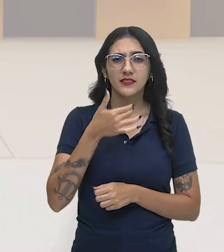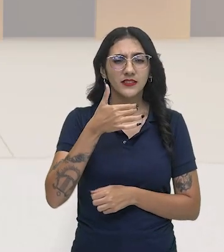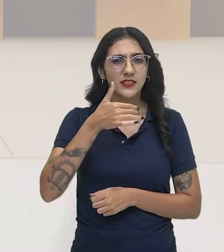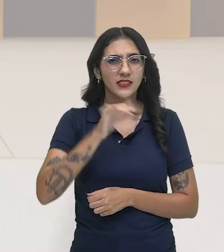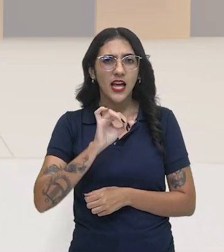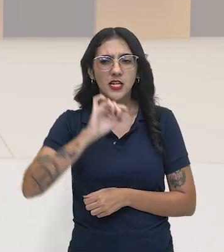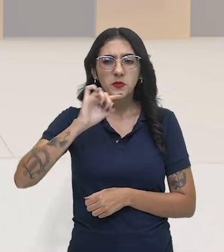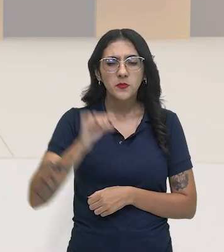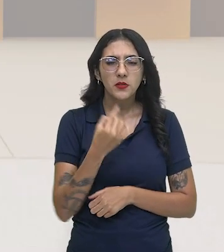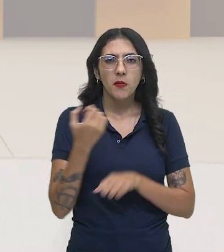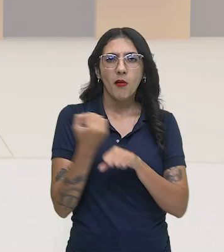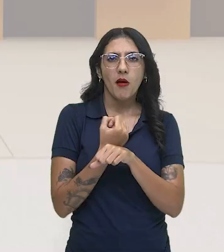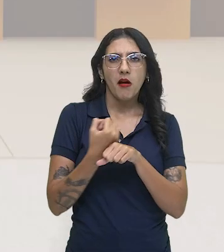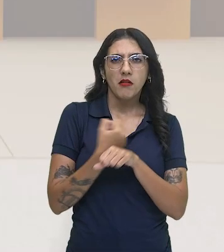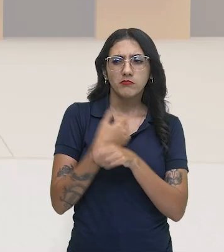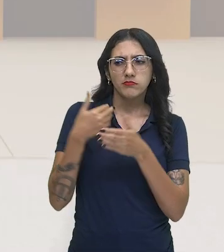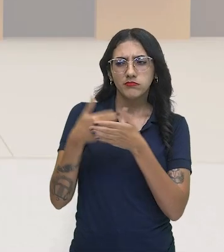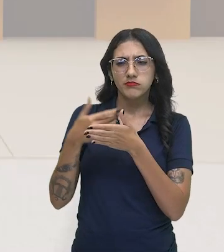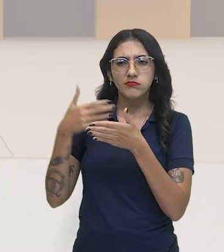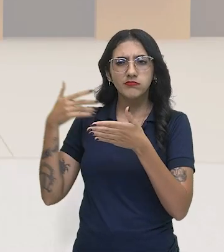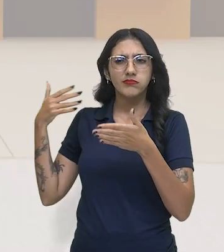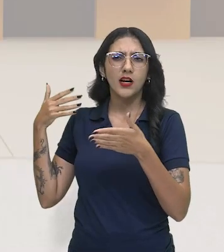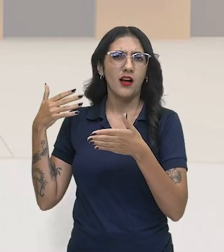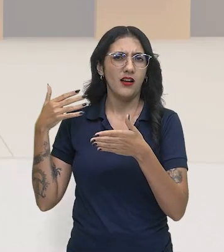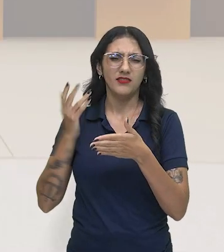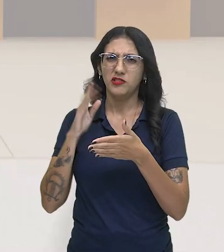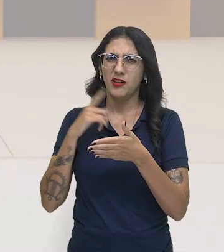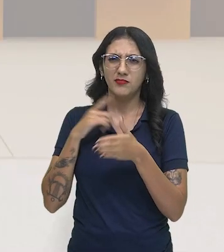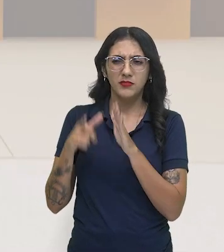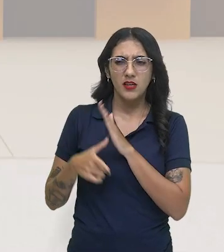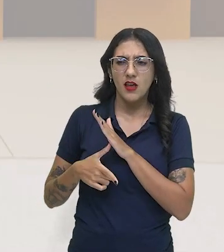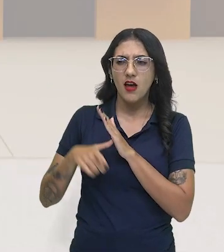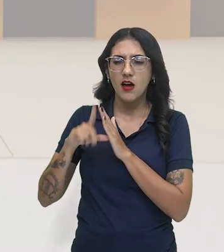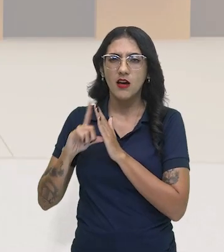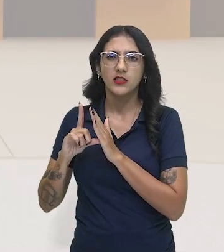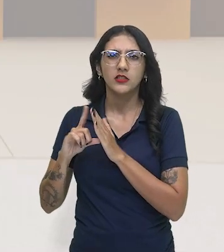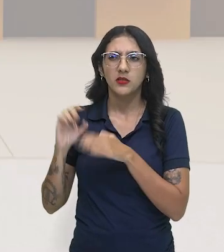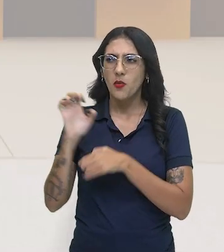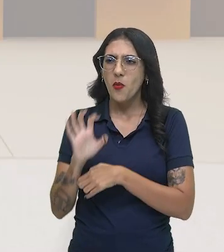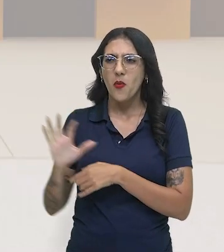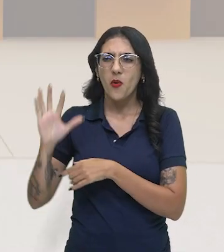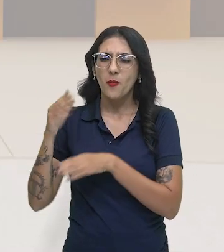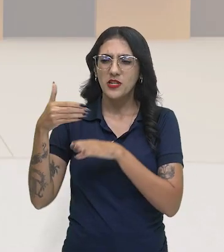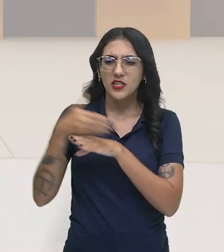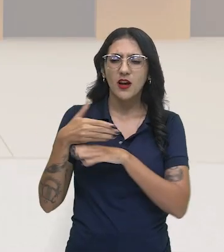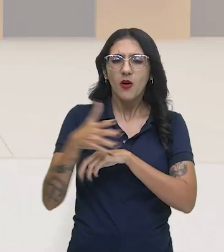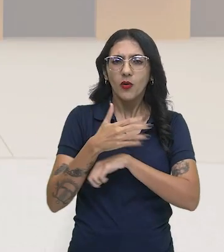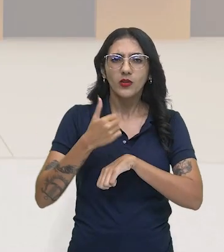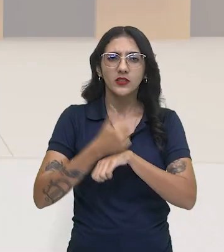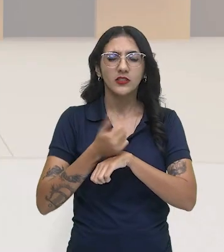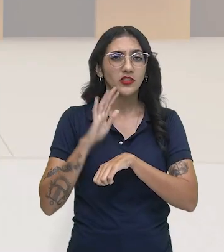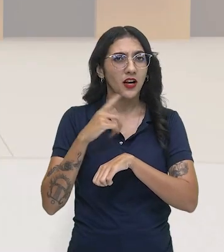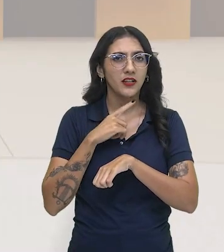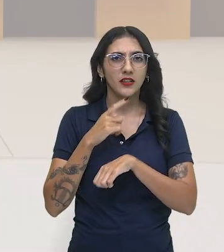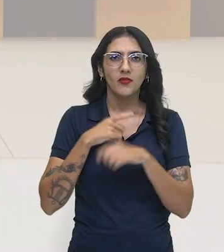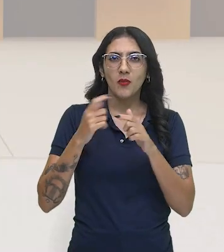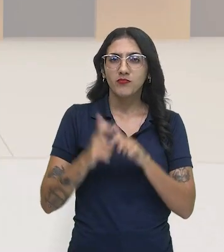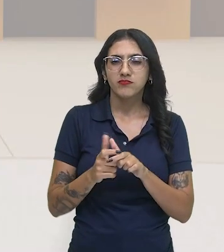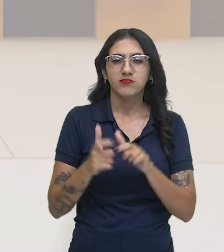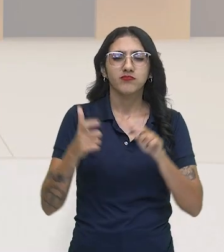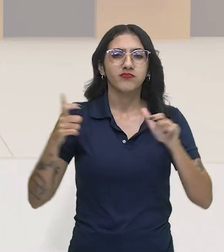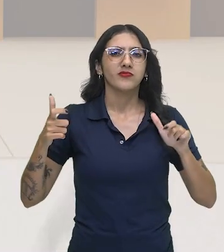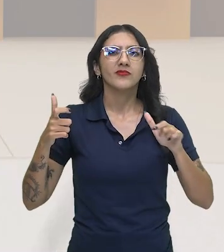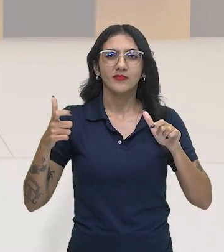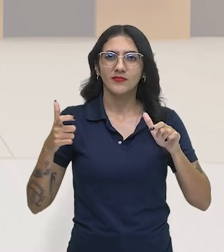10.000 anos, muito antes da chegada dos europeus. Era aquilo que a gente falava, era uma quantidade muito maior do que